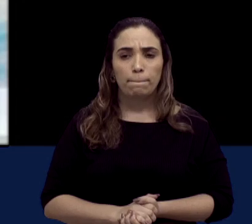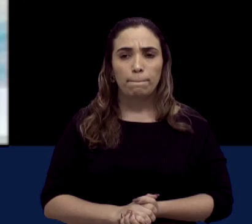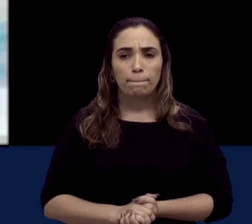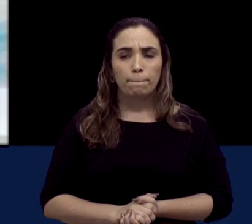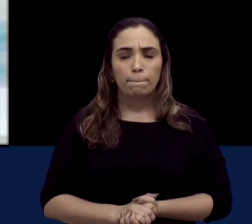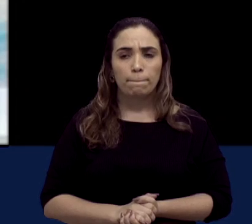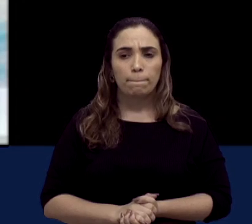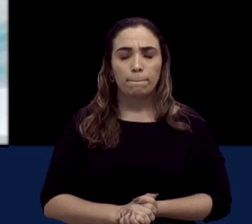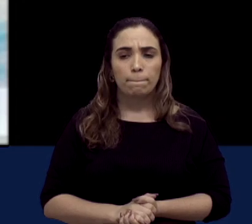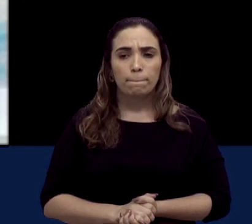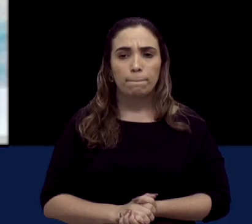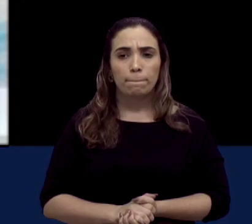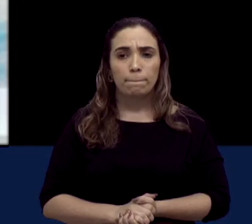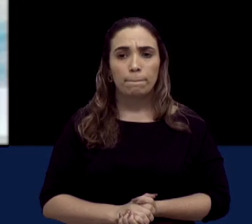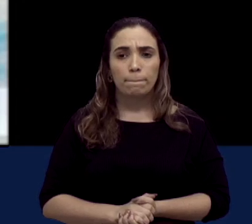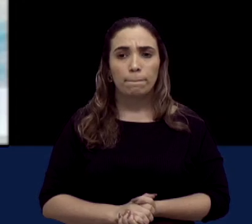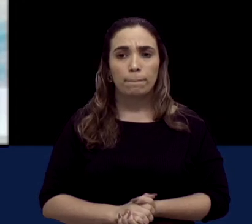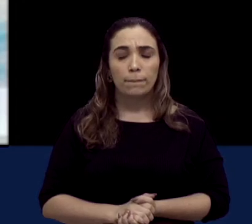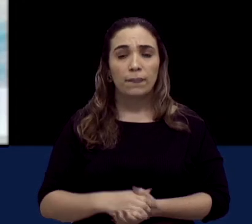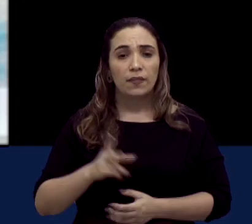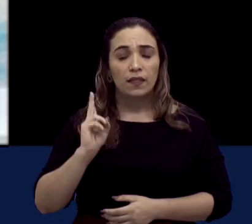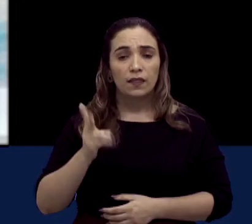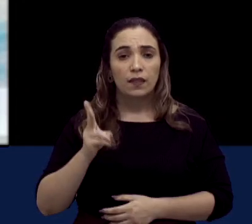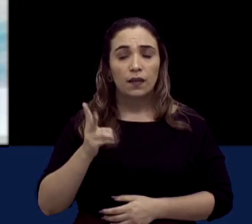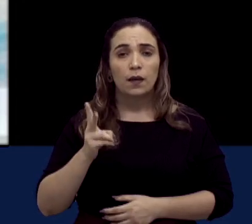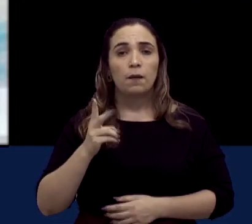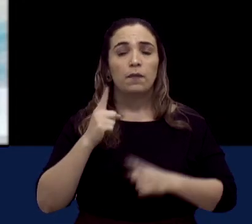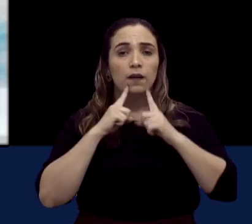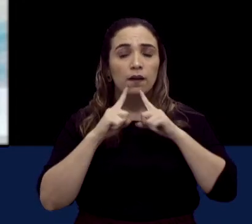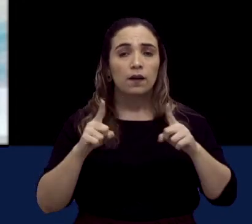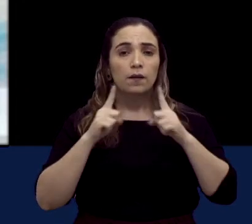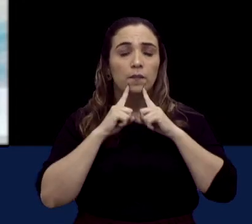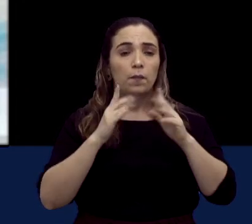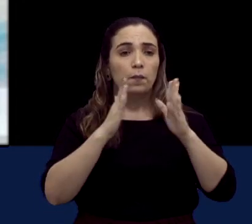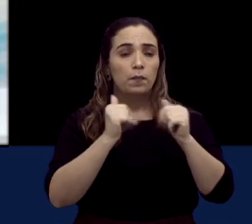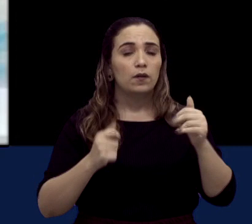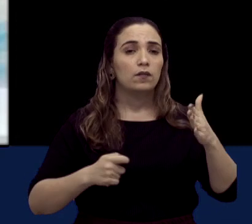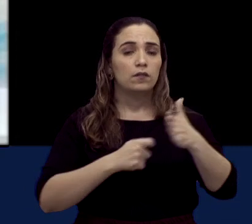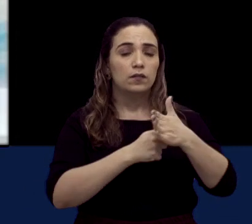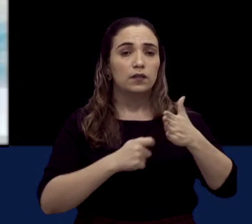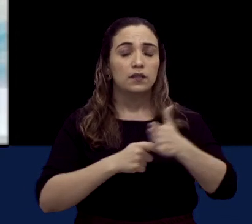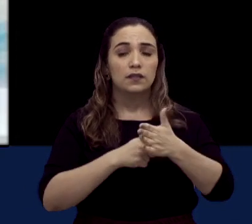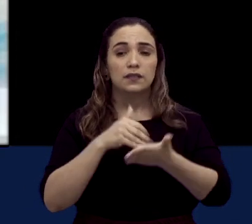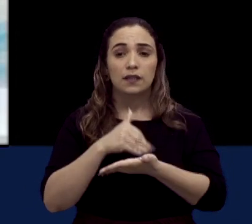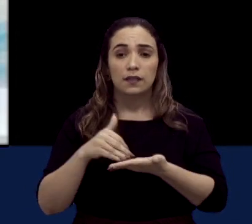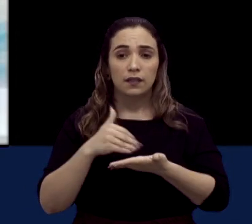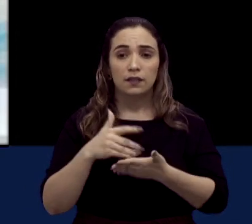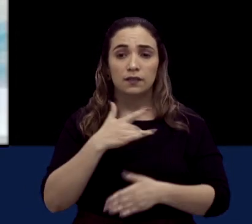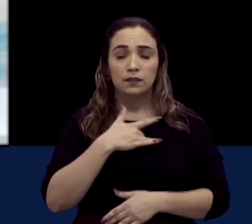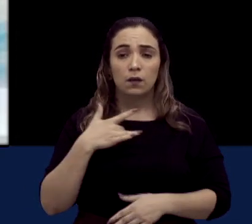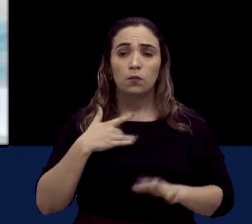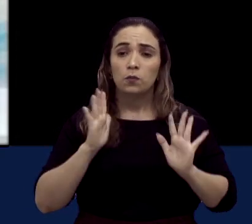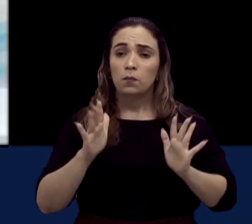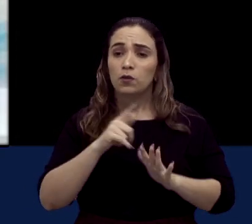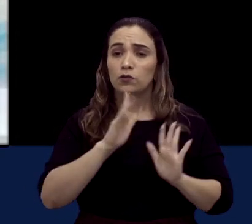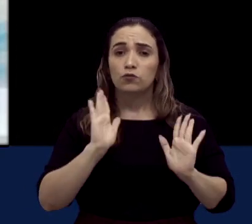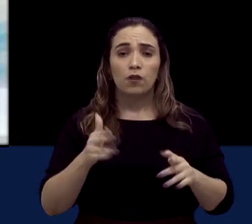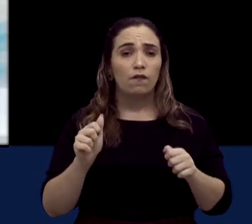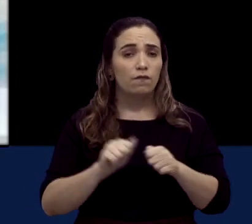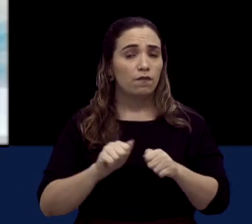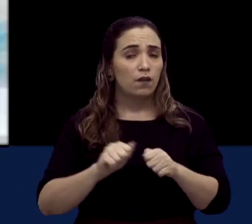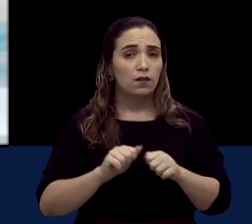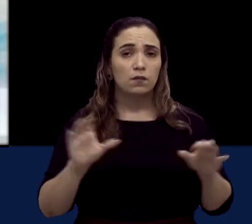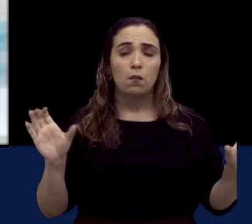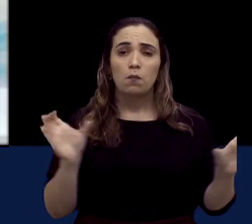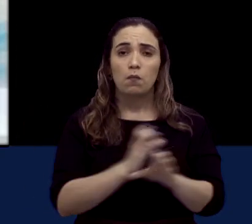cobrava essencialmente da SMS. Só que a SMS, muitas vezes, já estava fazendo a sua parte totalmente. E